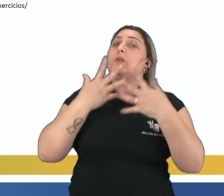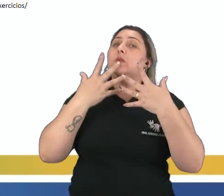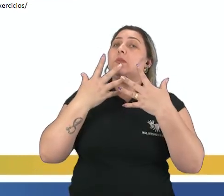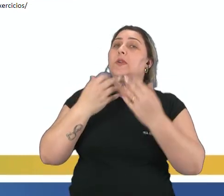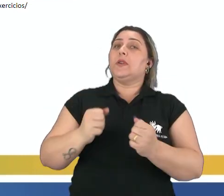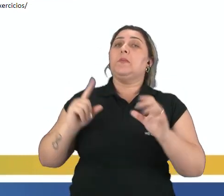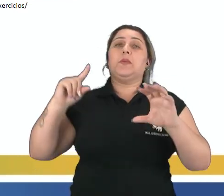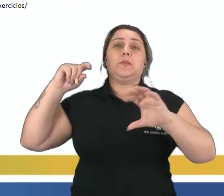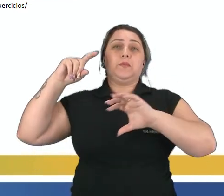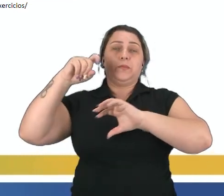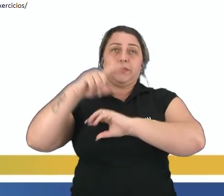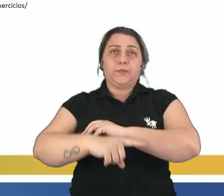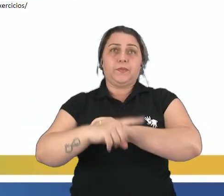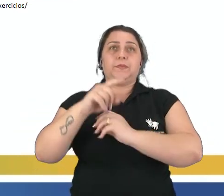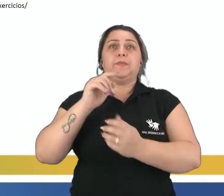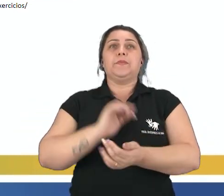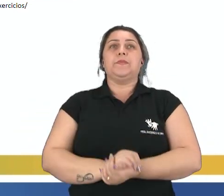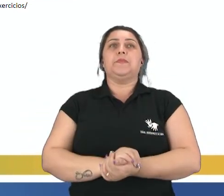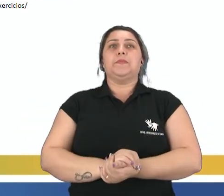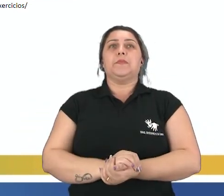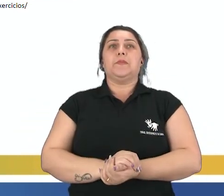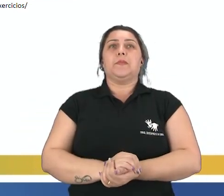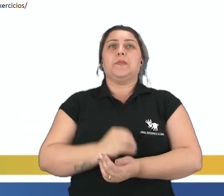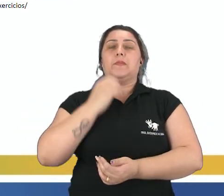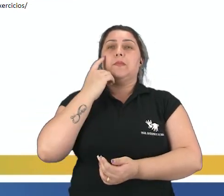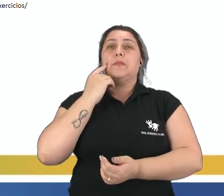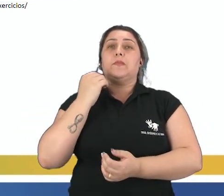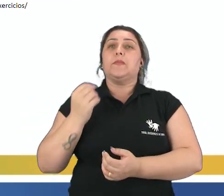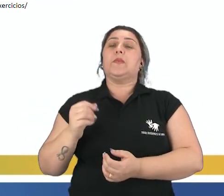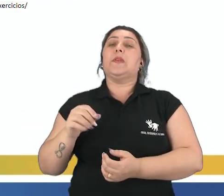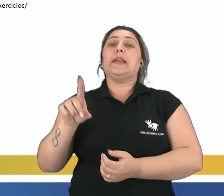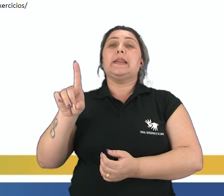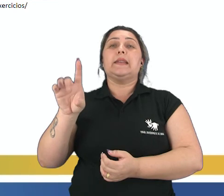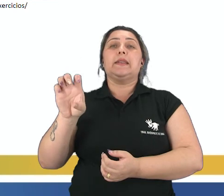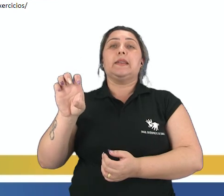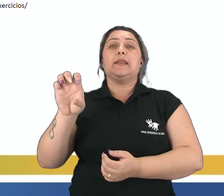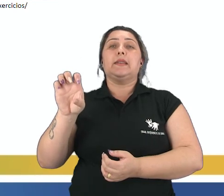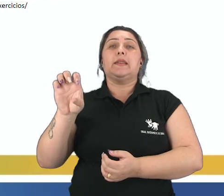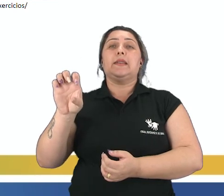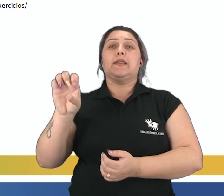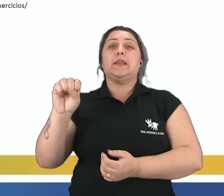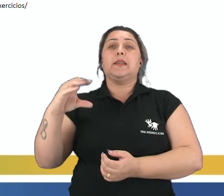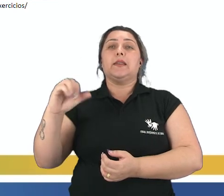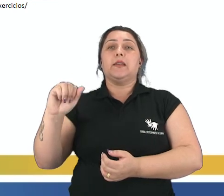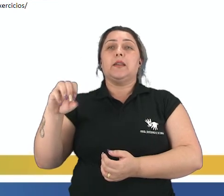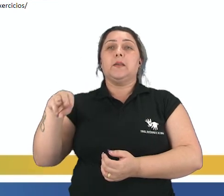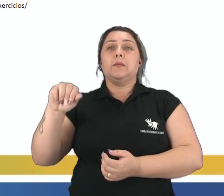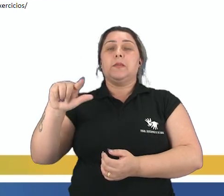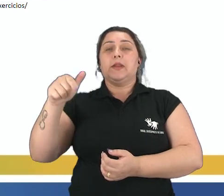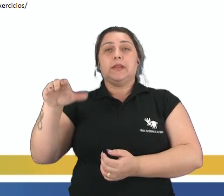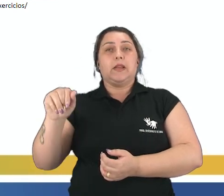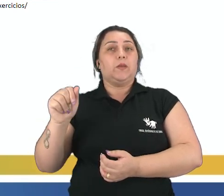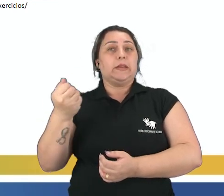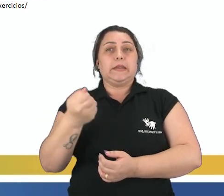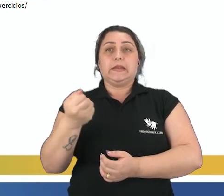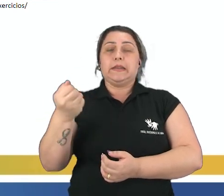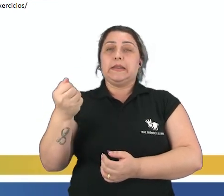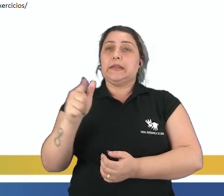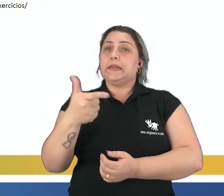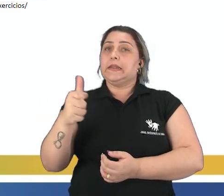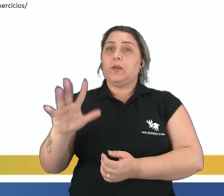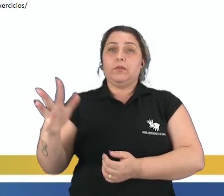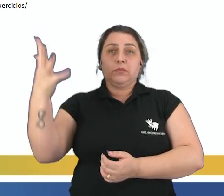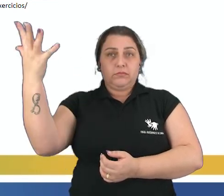né? Quando a fecundação não ocorre, o revestimento do útero ele vai ser eliminado e vai resultar aí no início